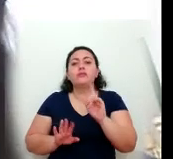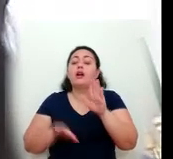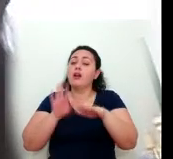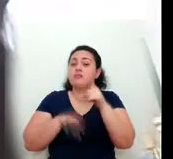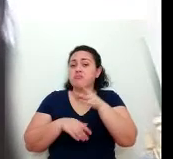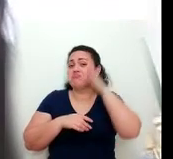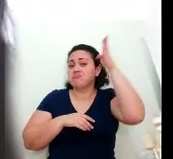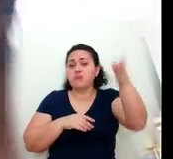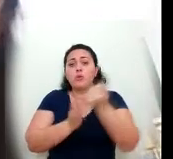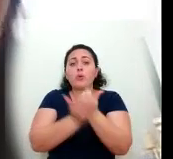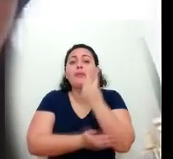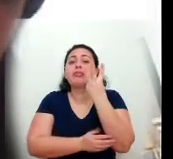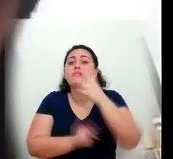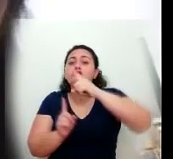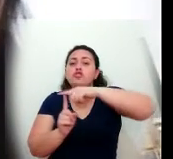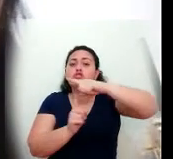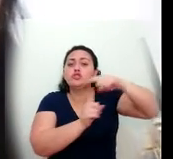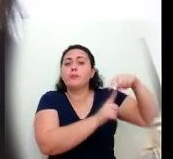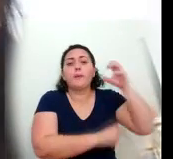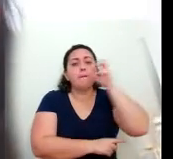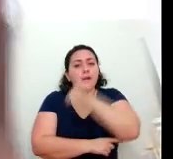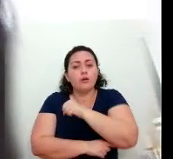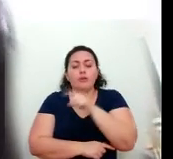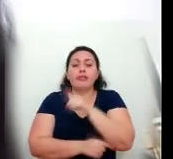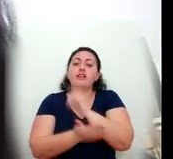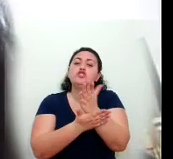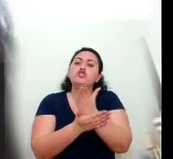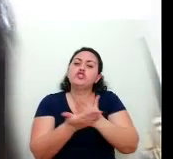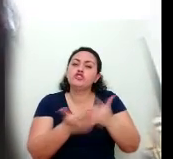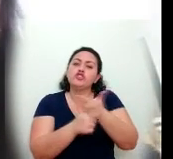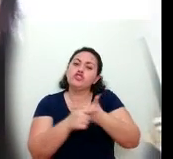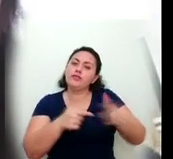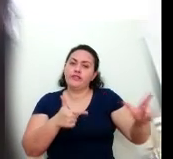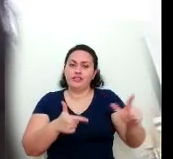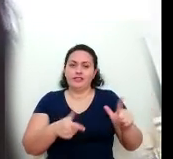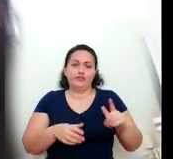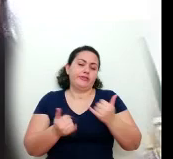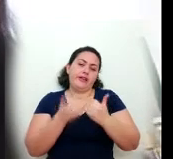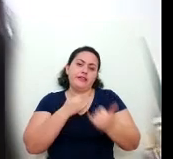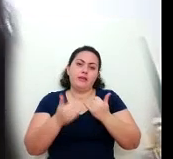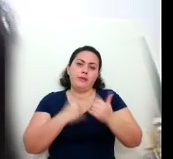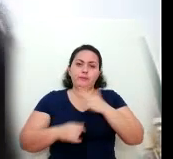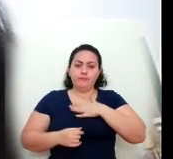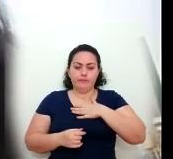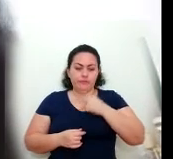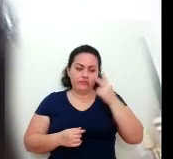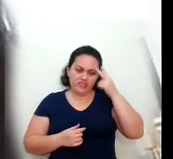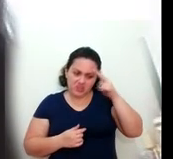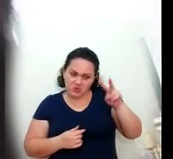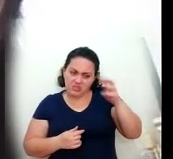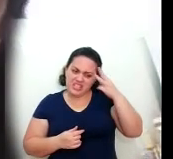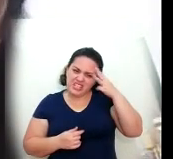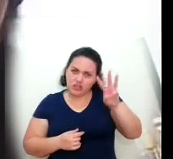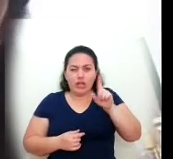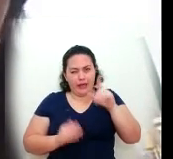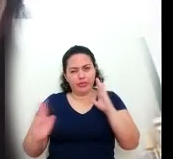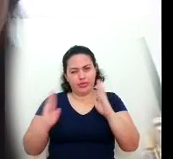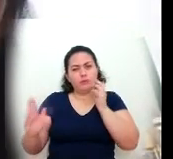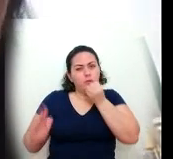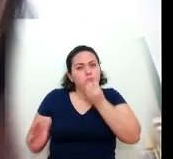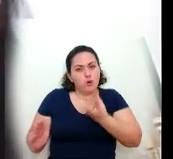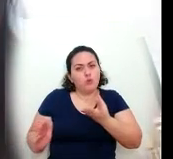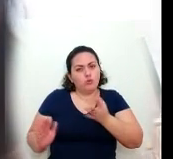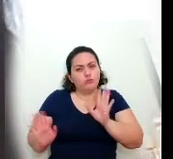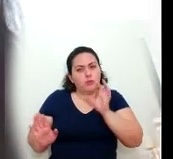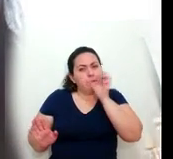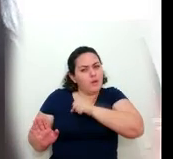Então é bacana, vai lá e compra 3 tipos de pães e aí divide, põe a porçãozinha mais ou menos que tu vais comer, né? Para 2, 3 dias,